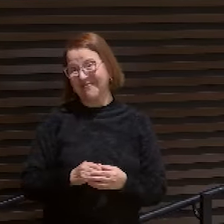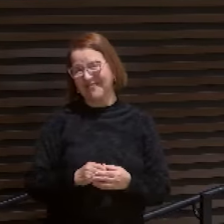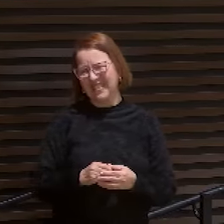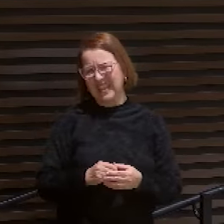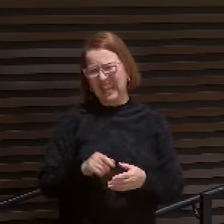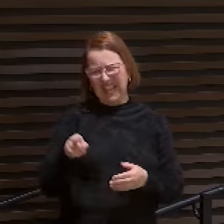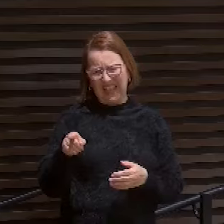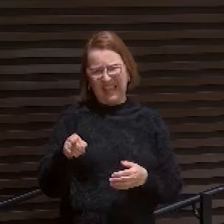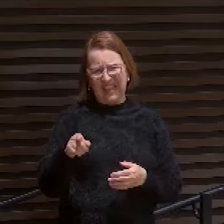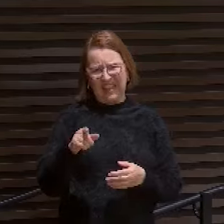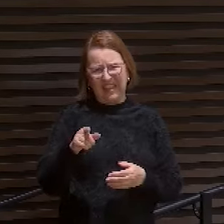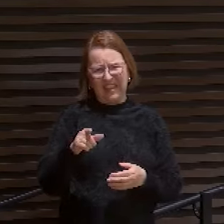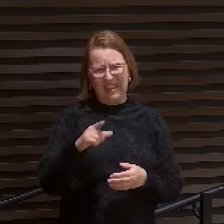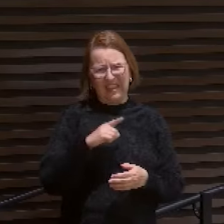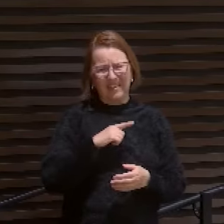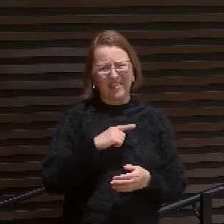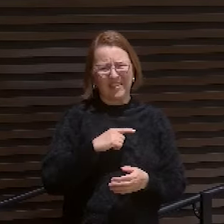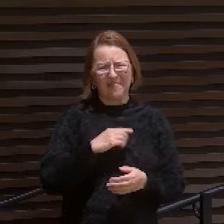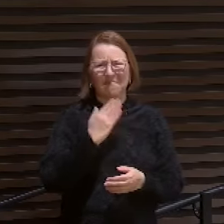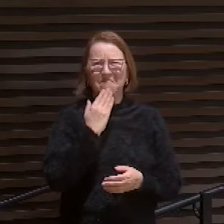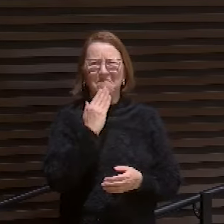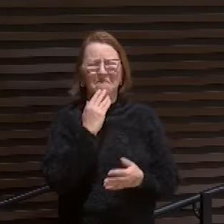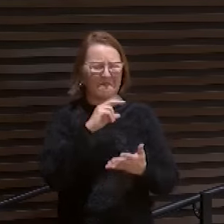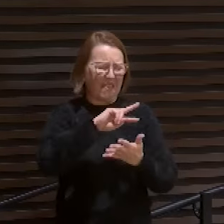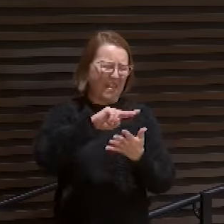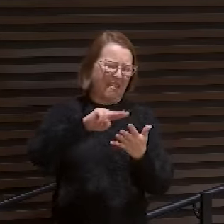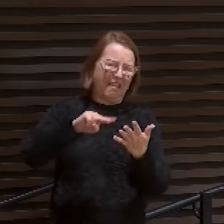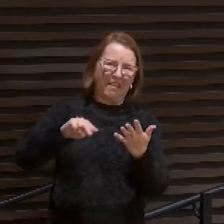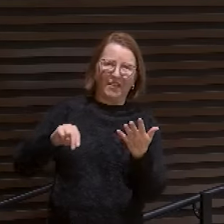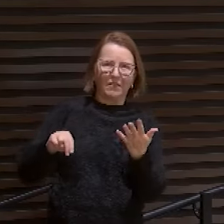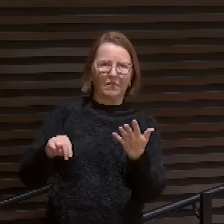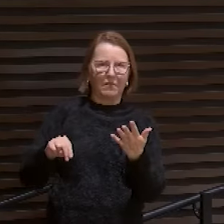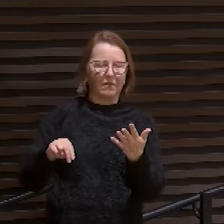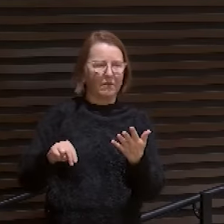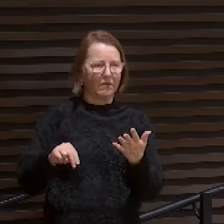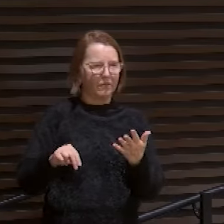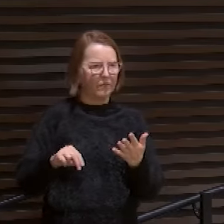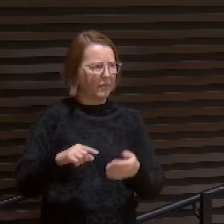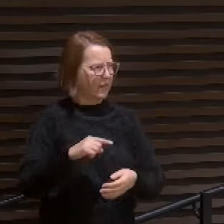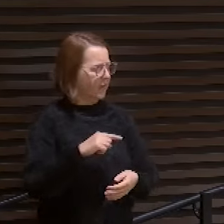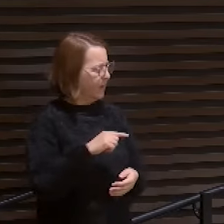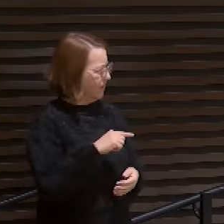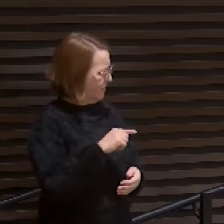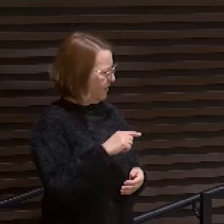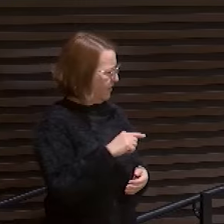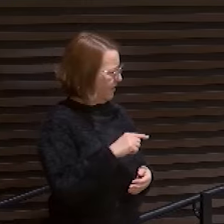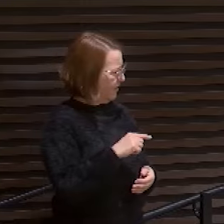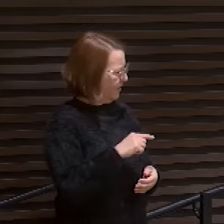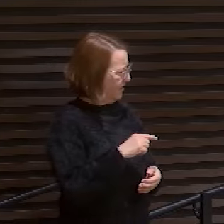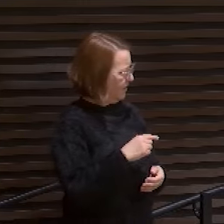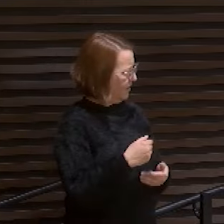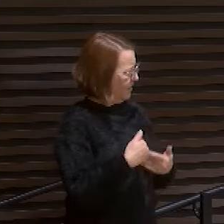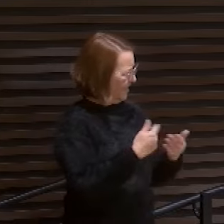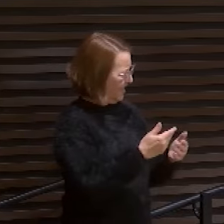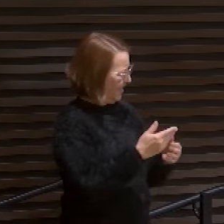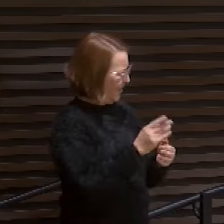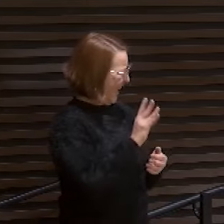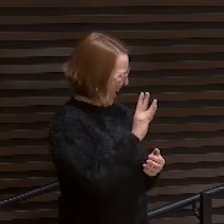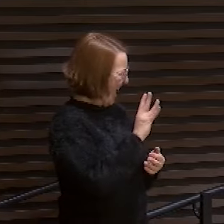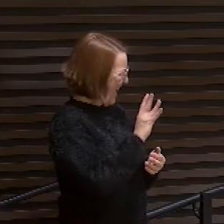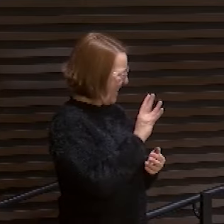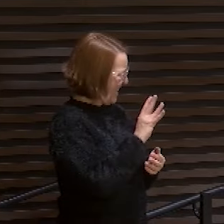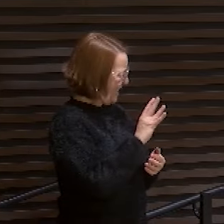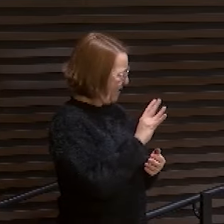Ele tinha uma porção de defeitos. E você devolveu a aliança de noivado?